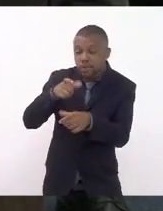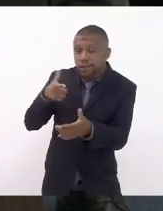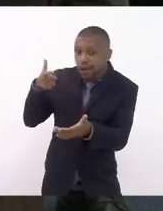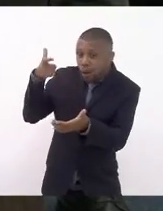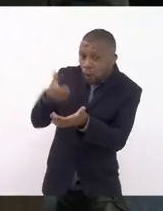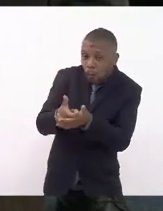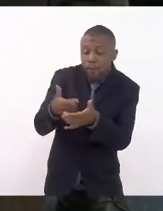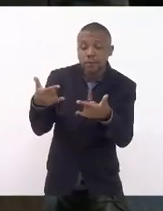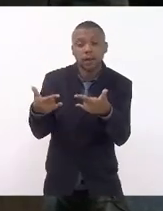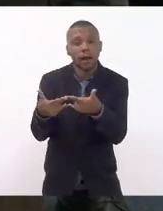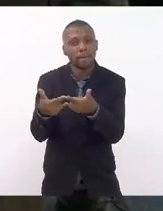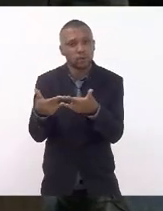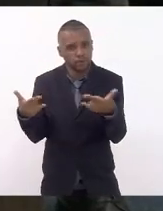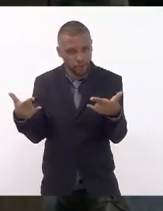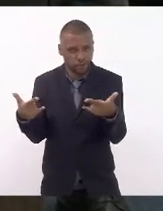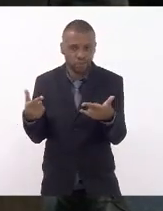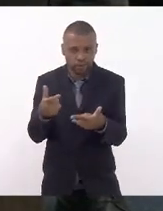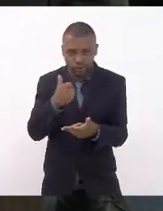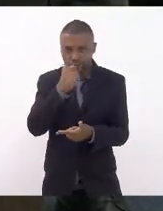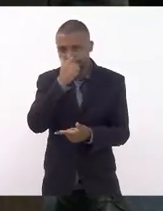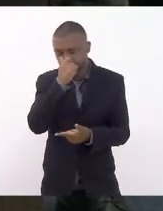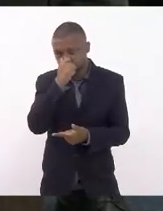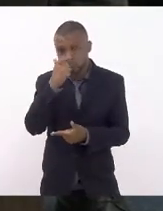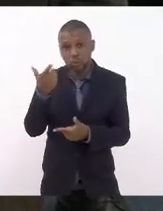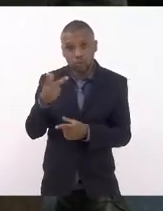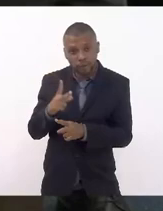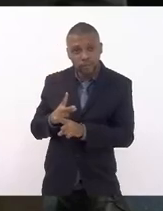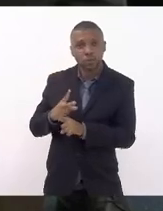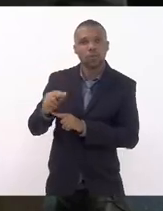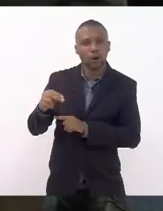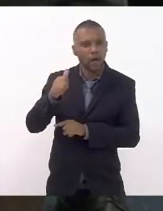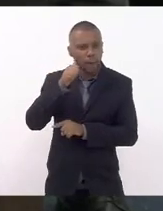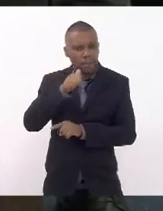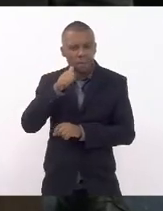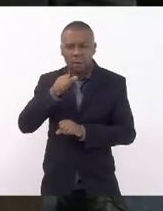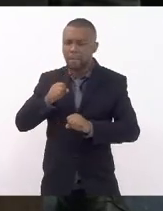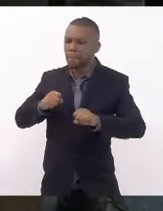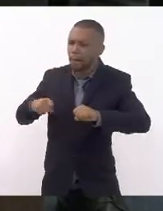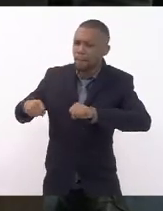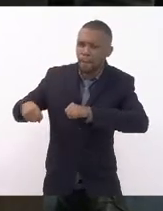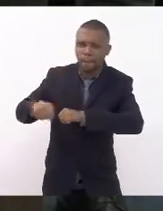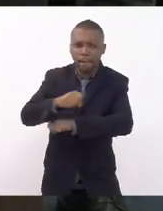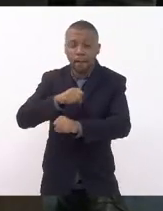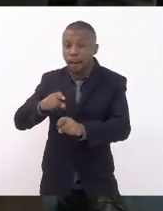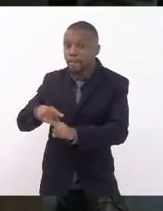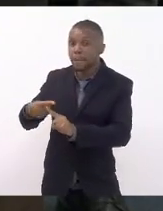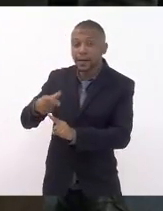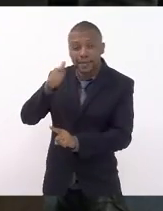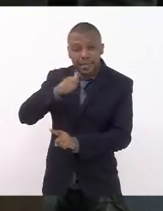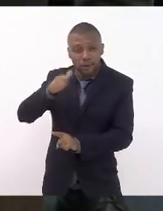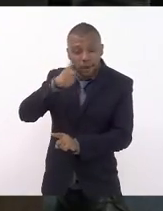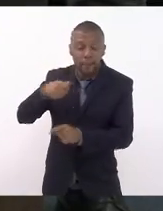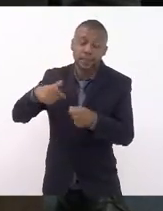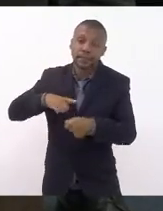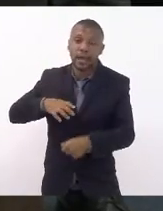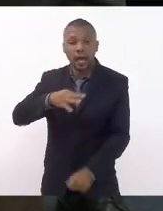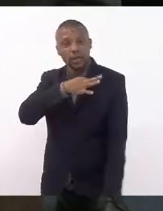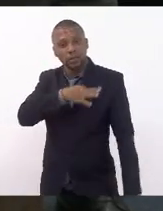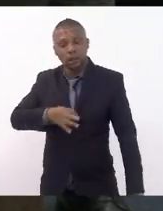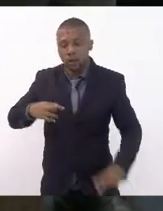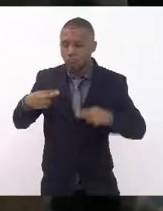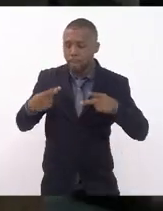absorventes íntimos. Isso é uma vitória para as mulheres e para essas mulheres que precisam ter a sua dignidade